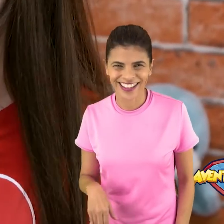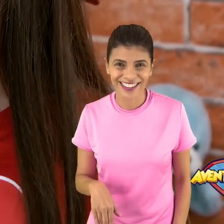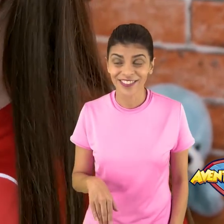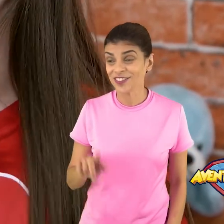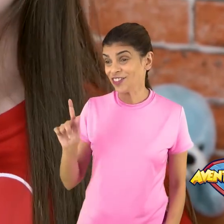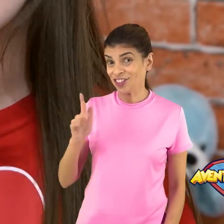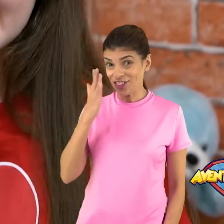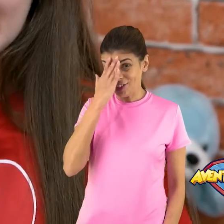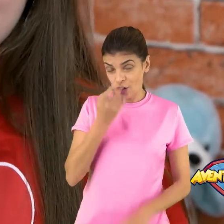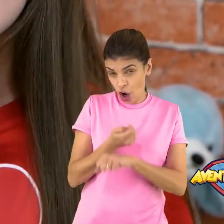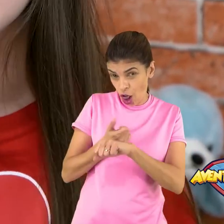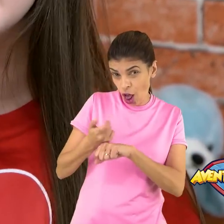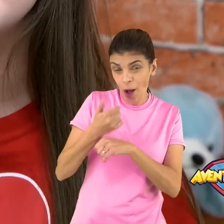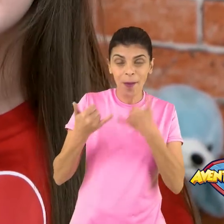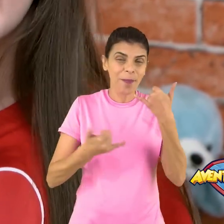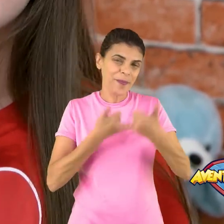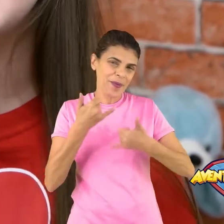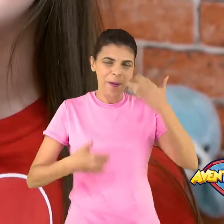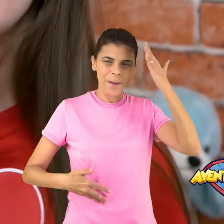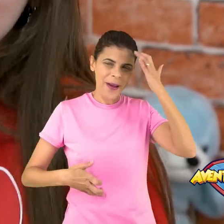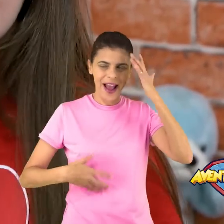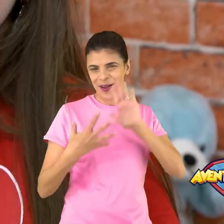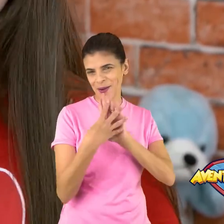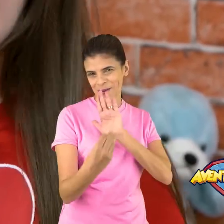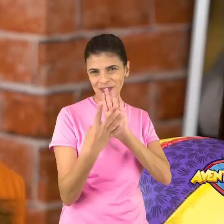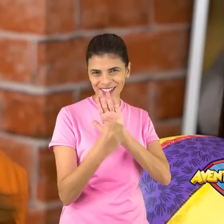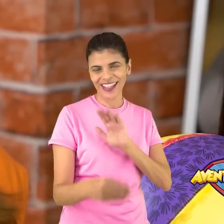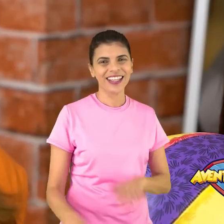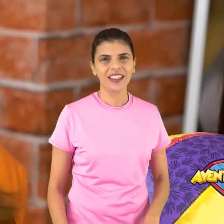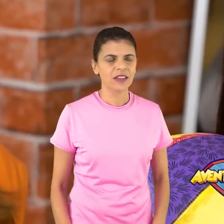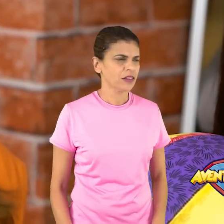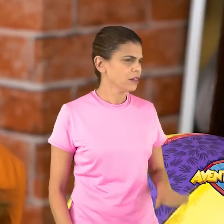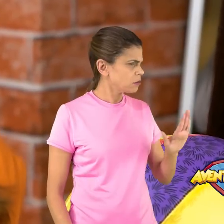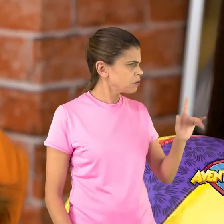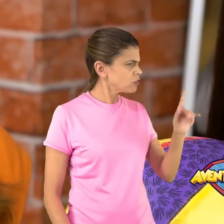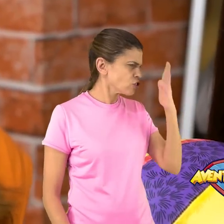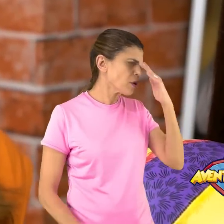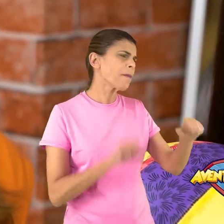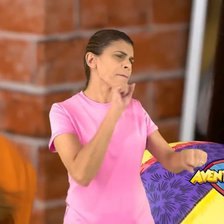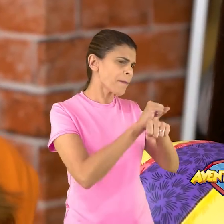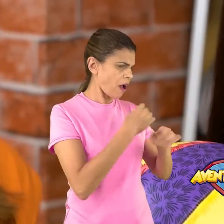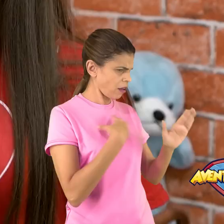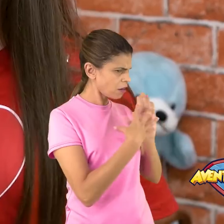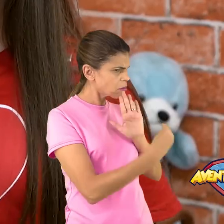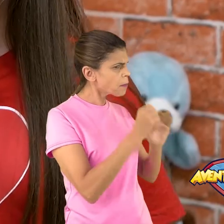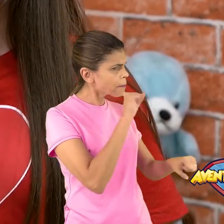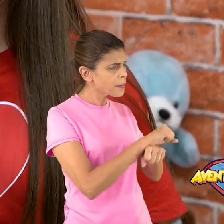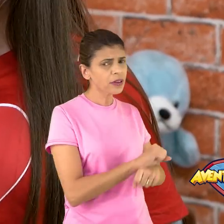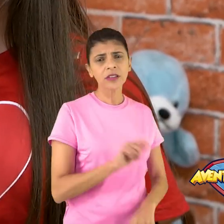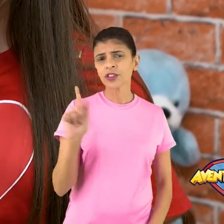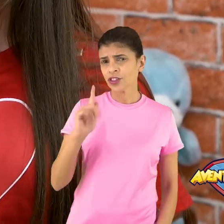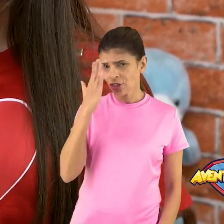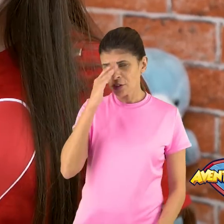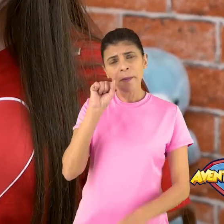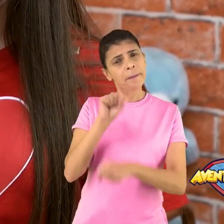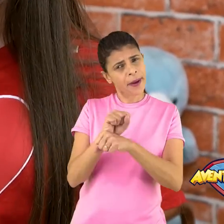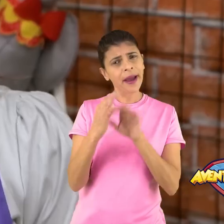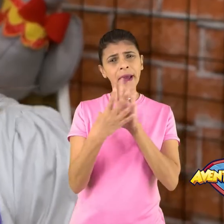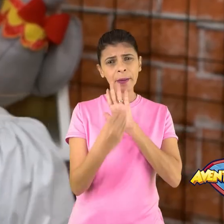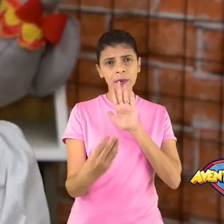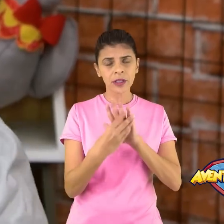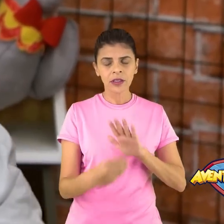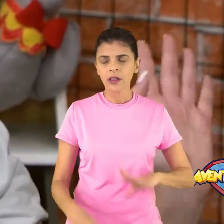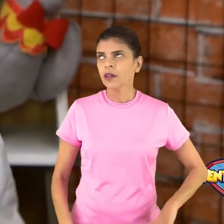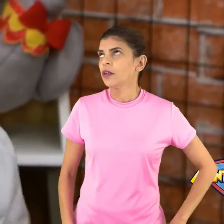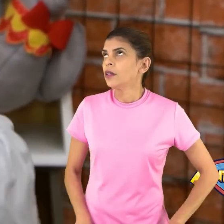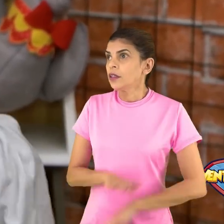A Gi tá troslando você brincando de macaco de imitação. Ei, Gi! Para de me imitar! Ei, Gi! Para de me imitar!